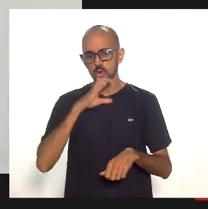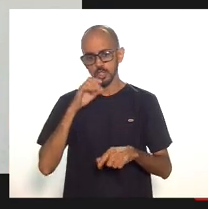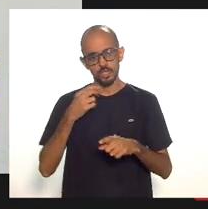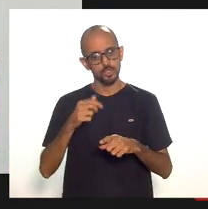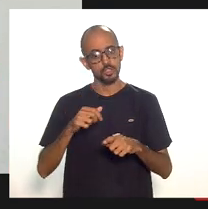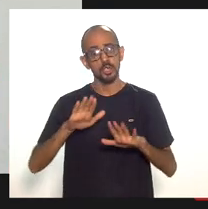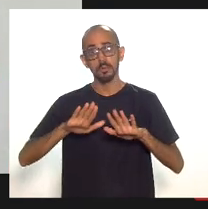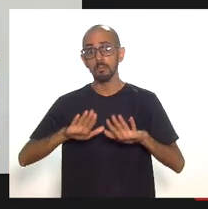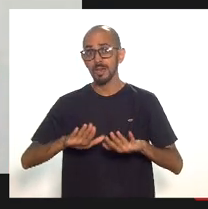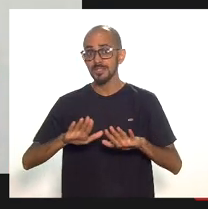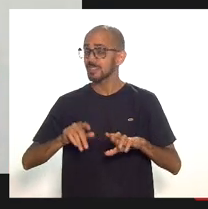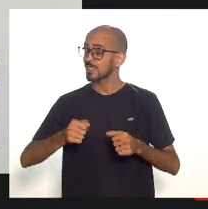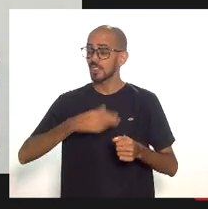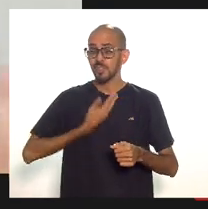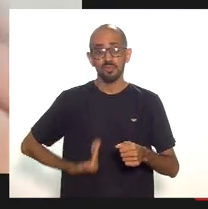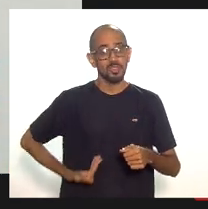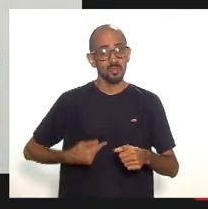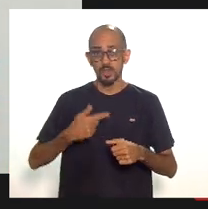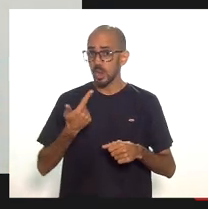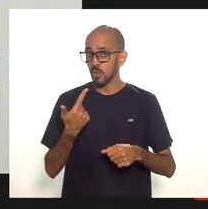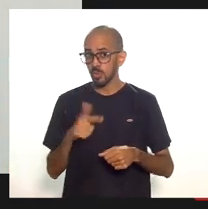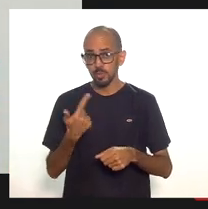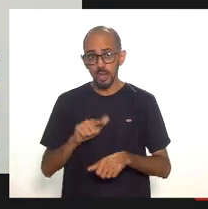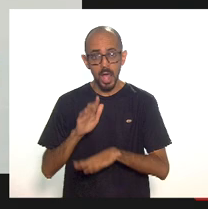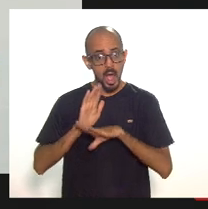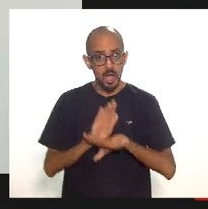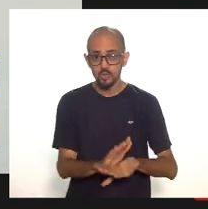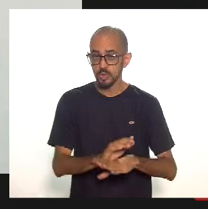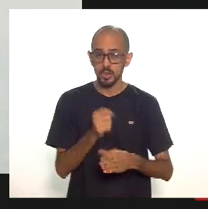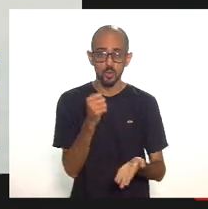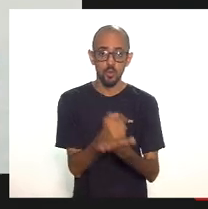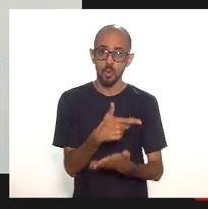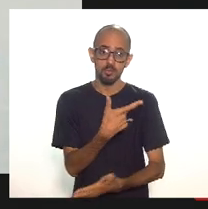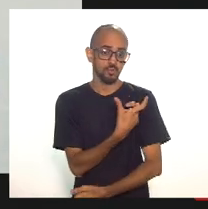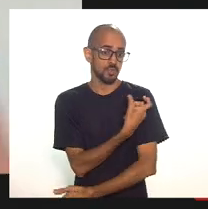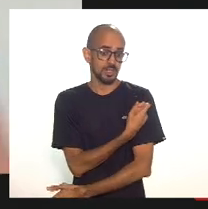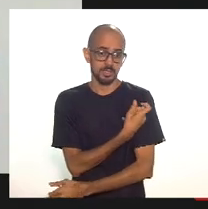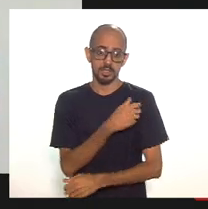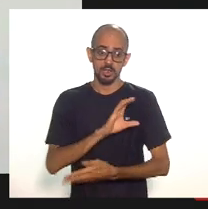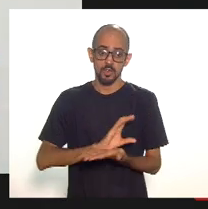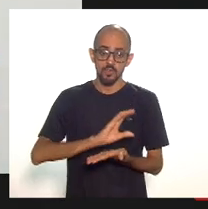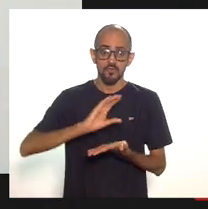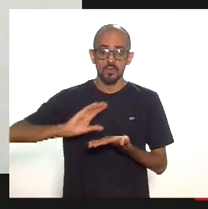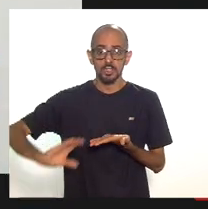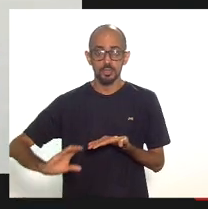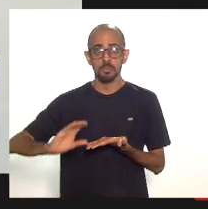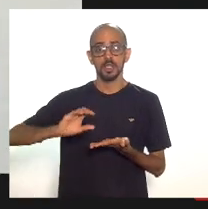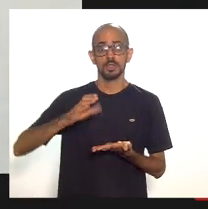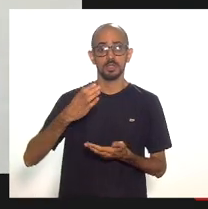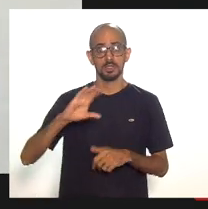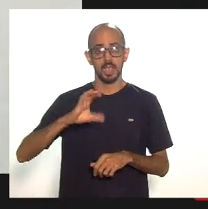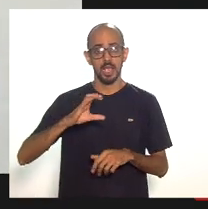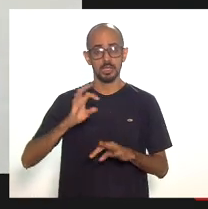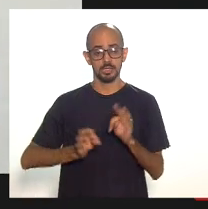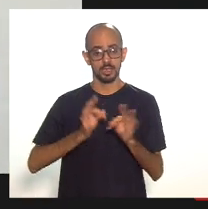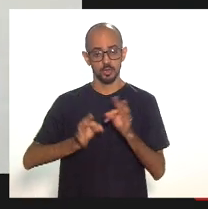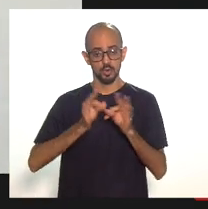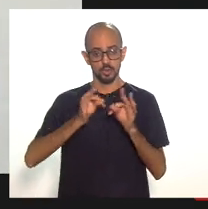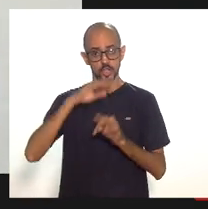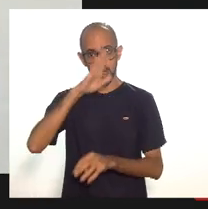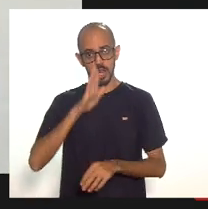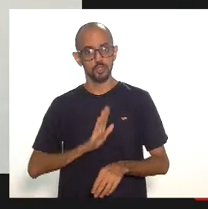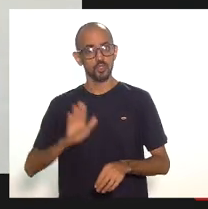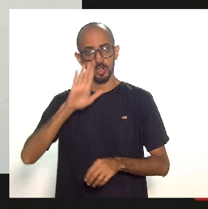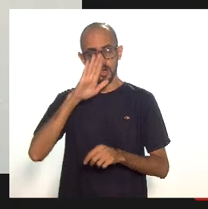federal não tem colaborado, né, com a compra de vacinas e com investimento na ciência e tecnologia nacional para a gente